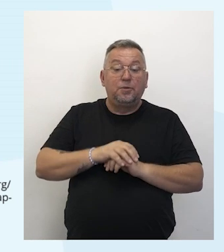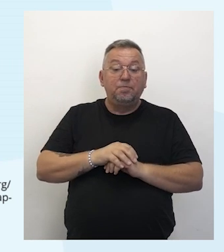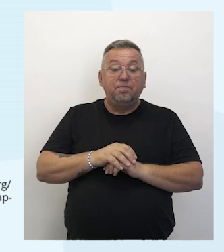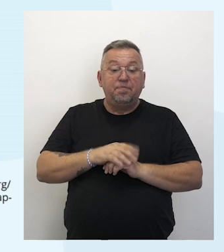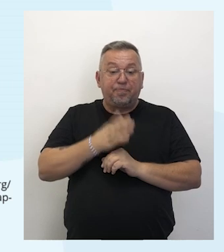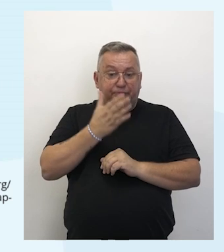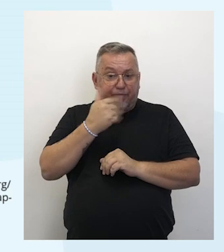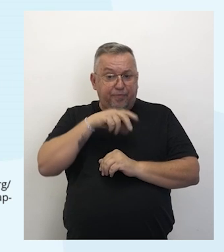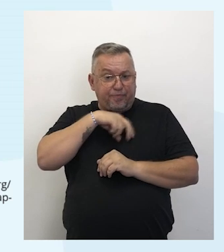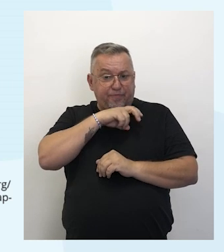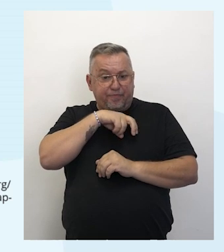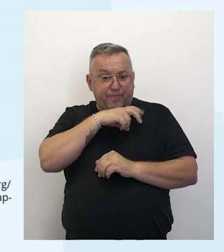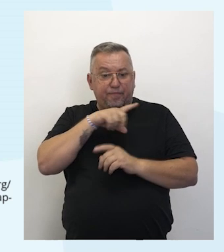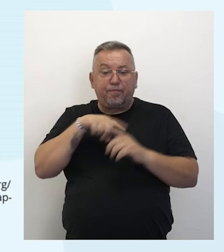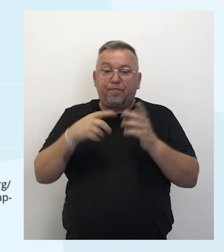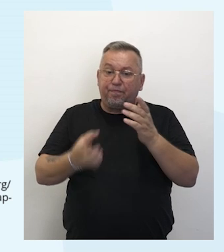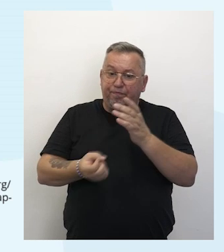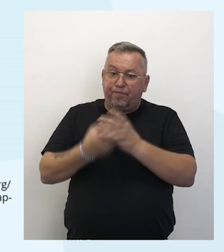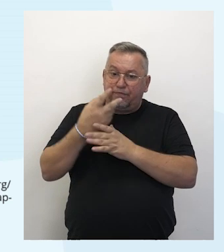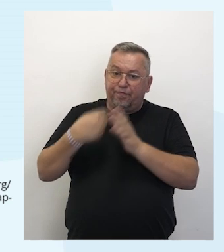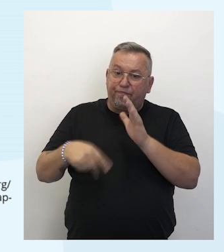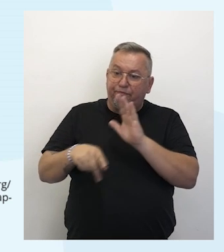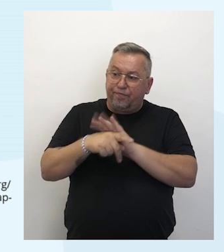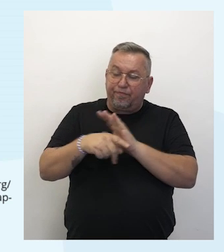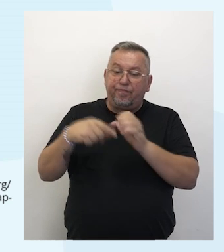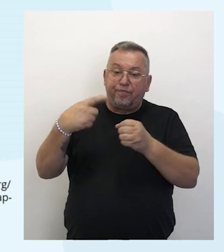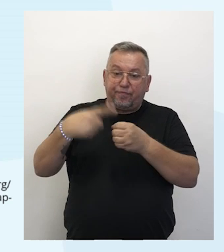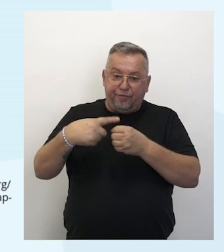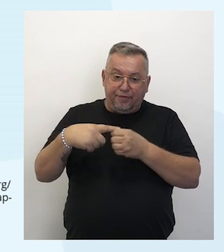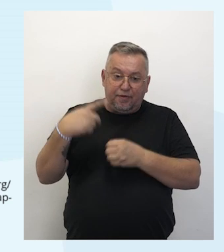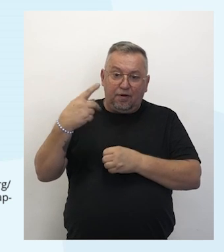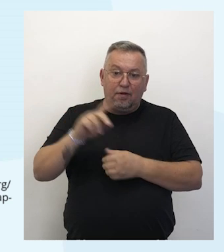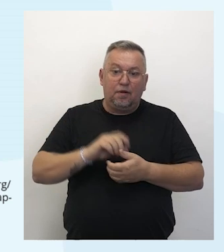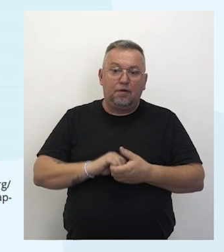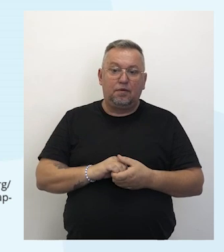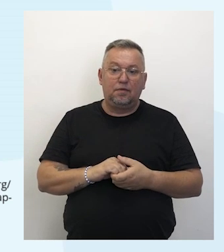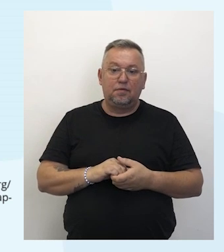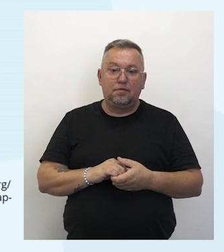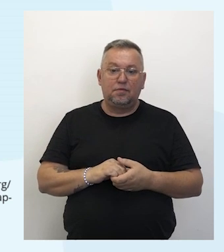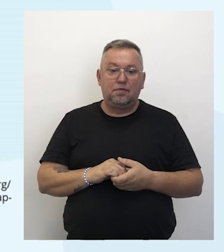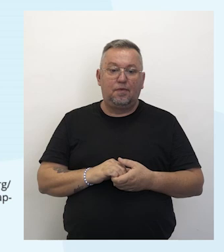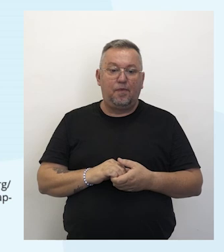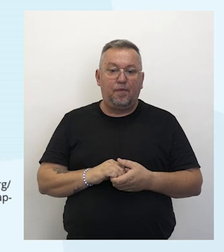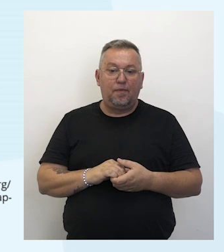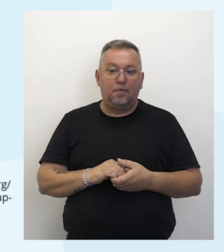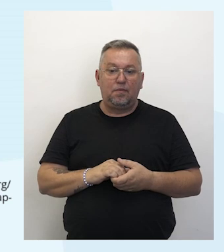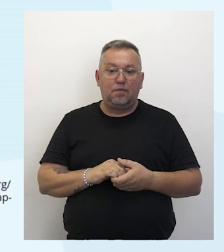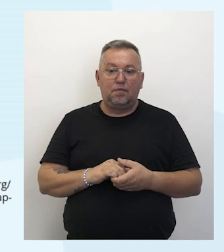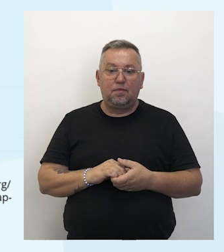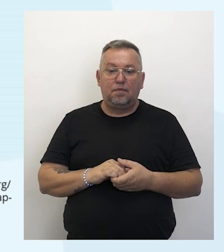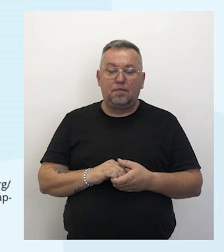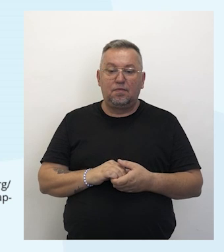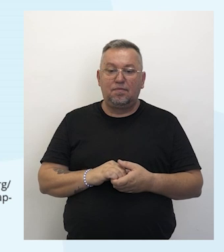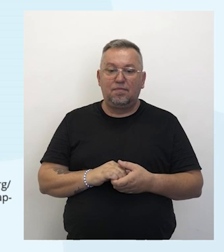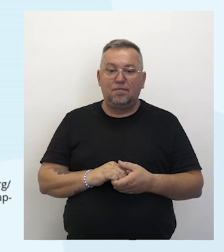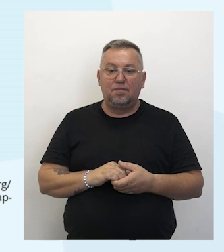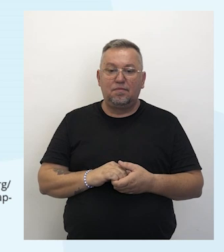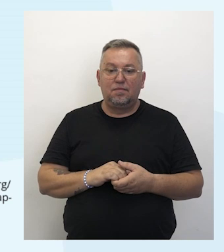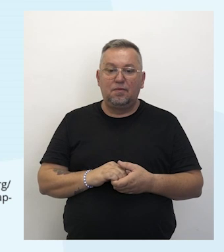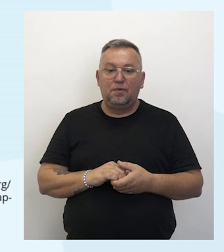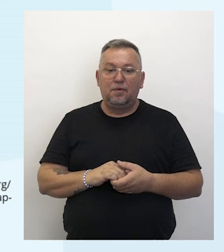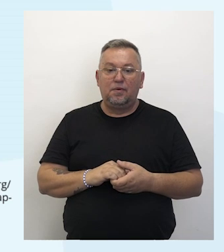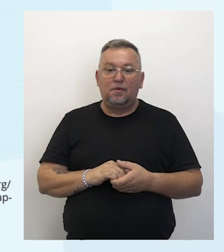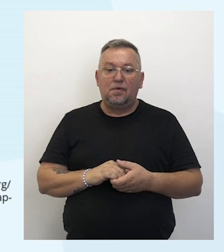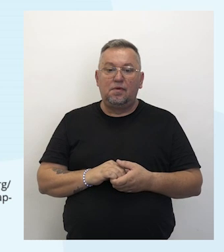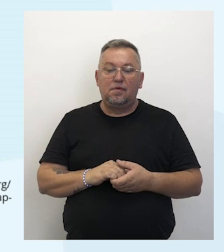e ali eles fundaram a sua cidade, certo? E aí, deixa eu tentar aqui, não vai dar certo. Bom, vamos